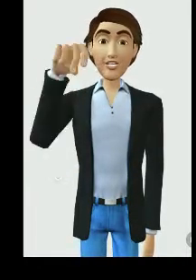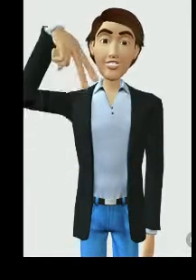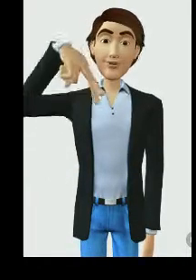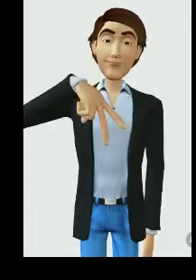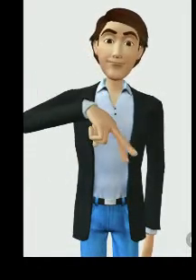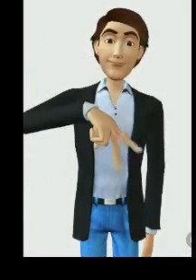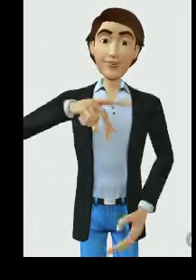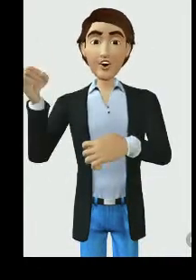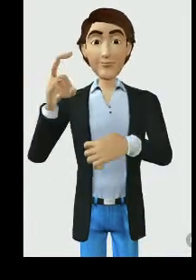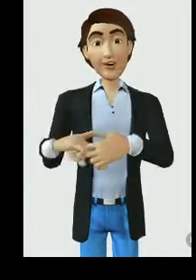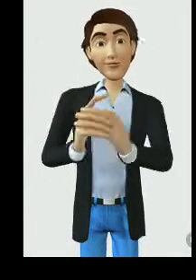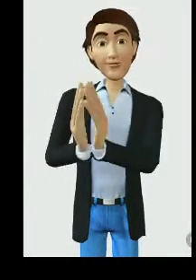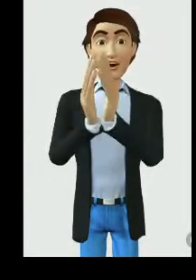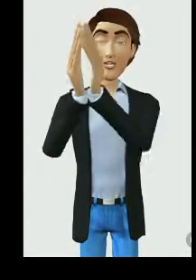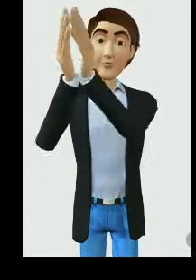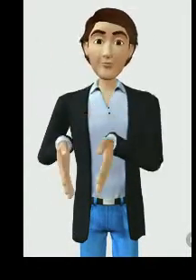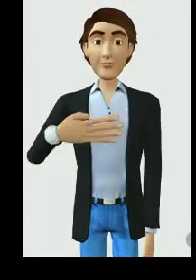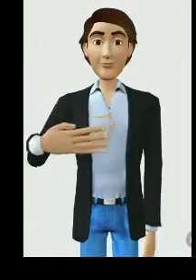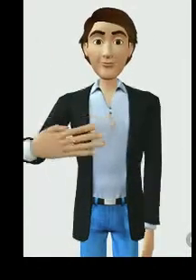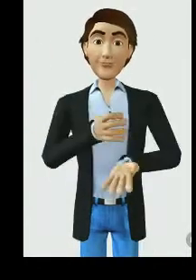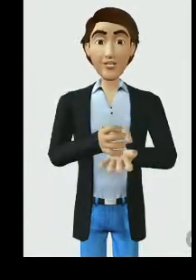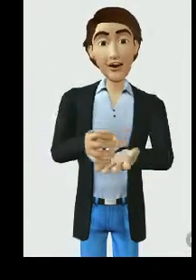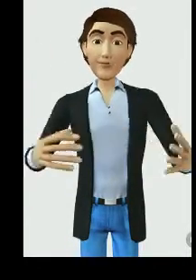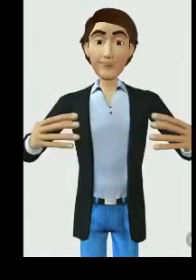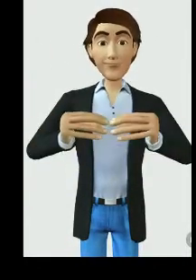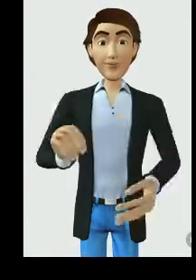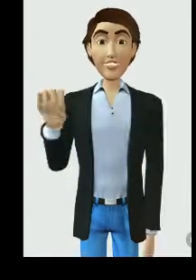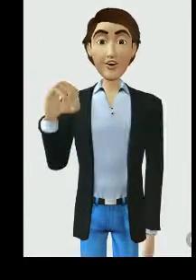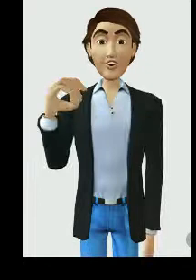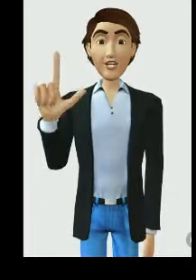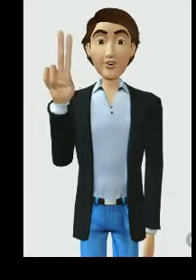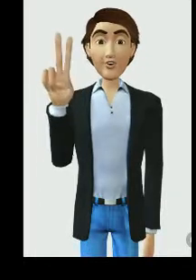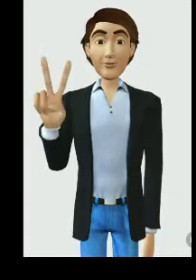os lipídios da batata frita consigo para o balão.